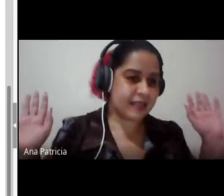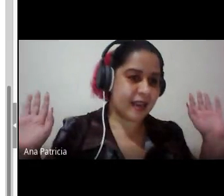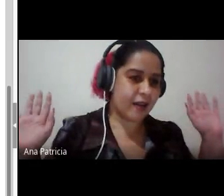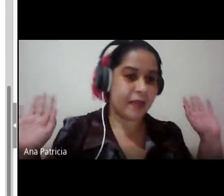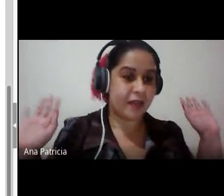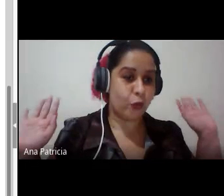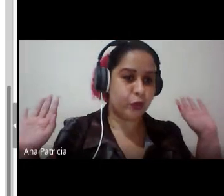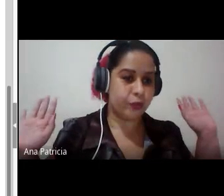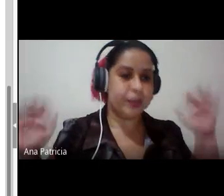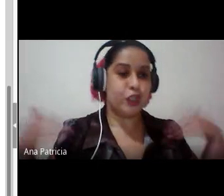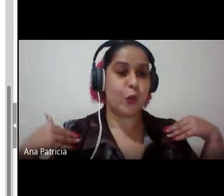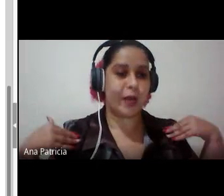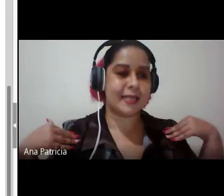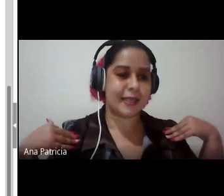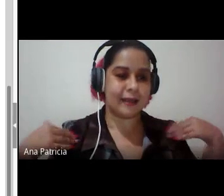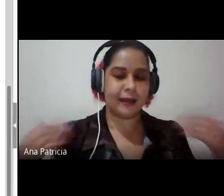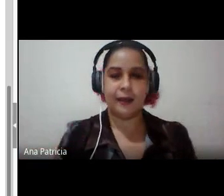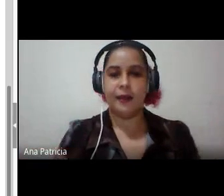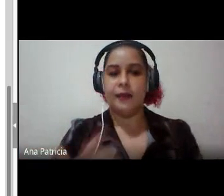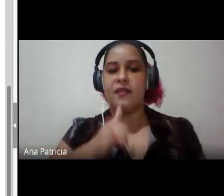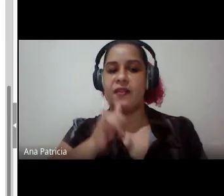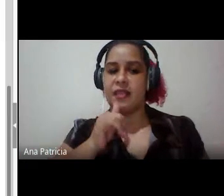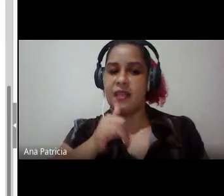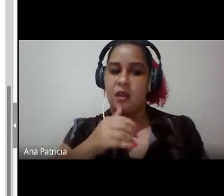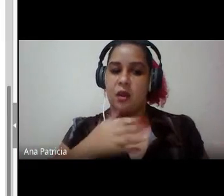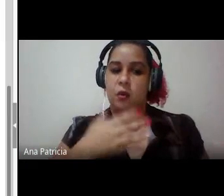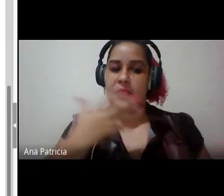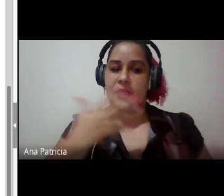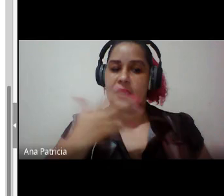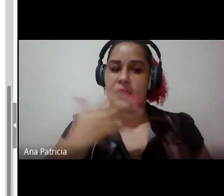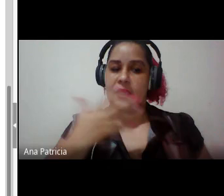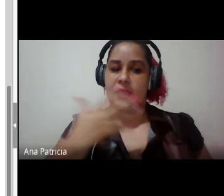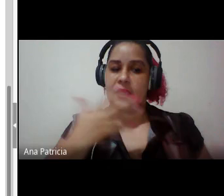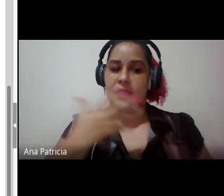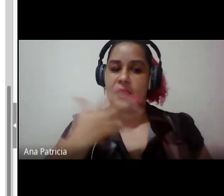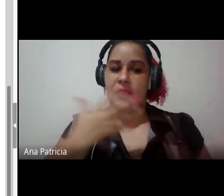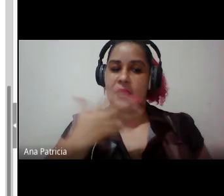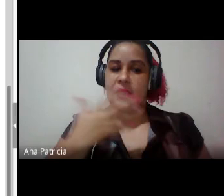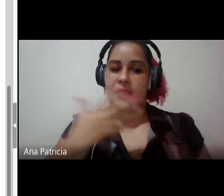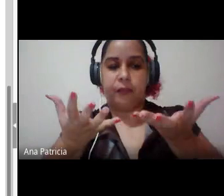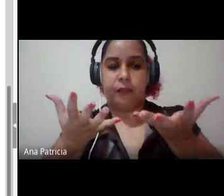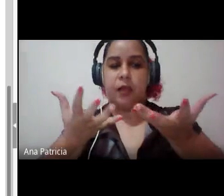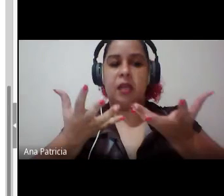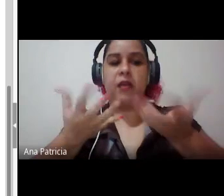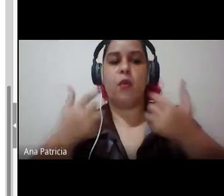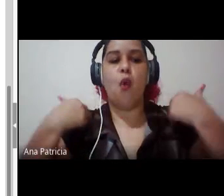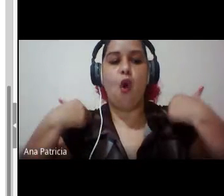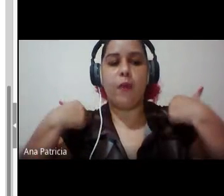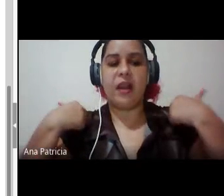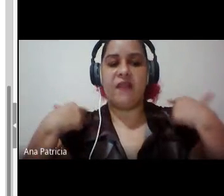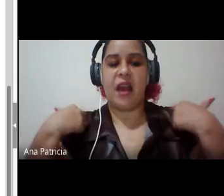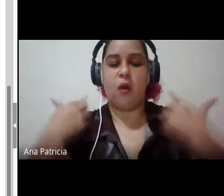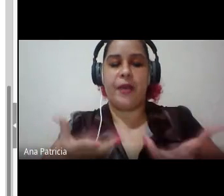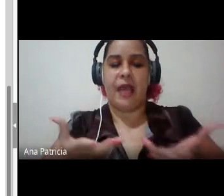esse sinal é bem útil. Estou cansada. Você vai fazer o sinal aqui na frente, ó. E